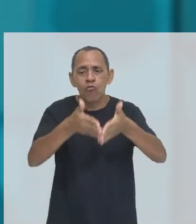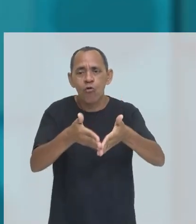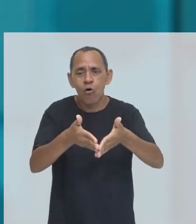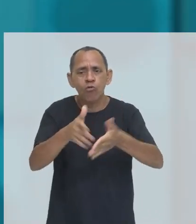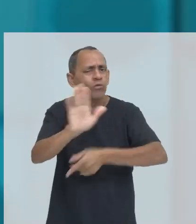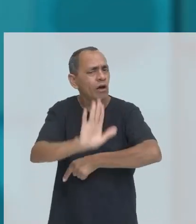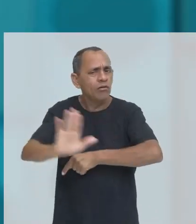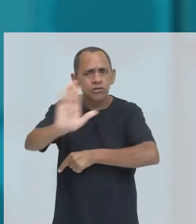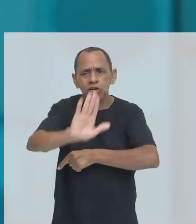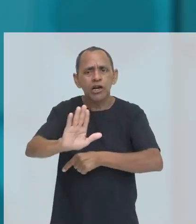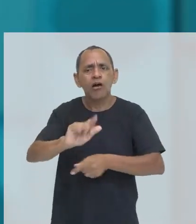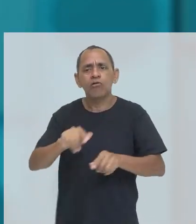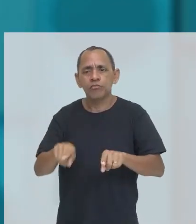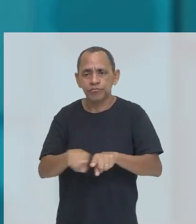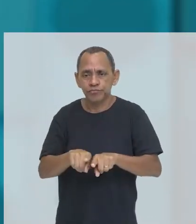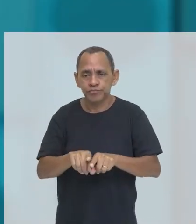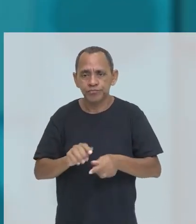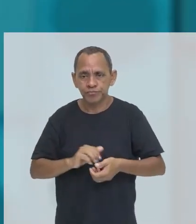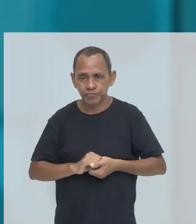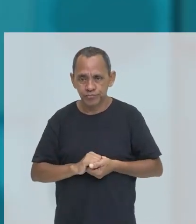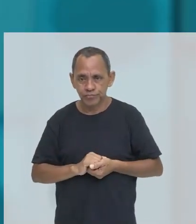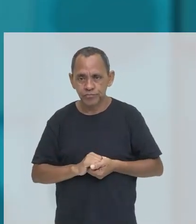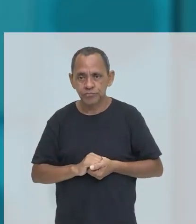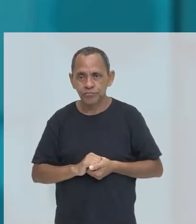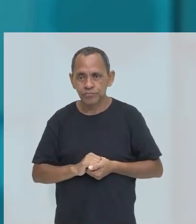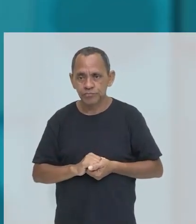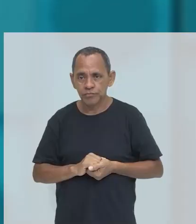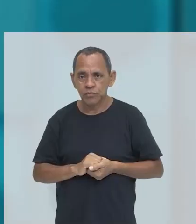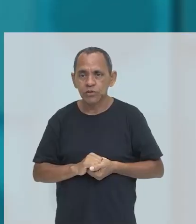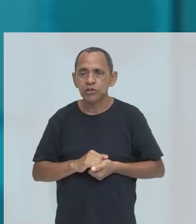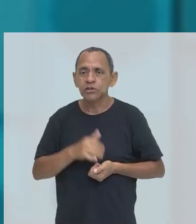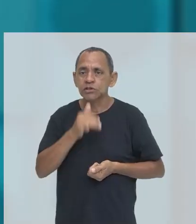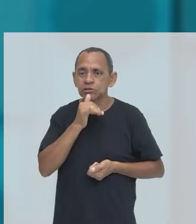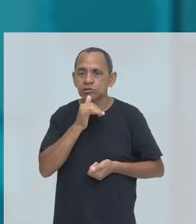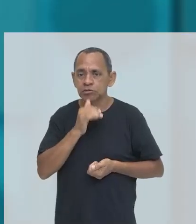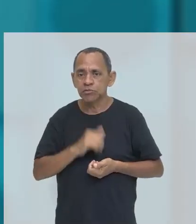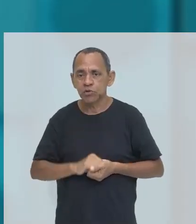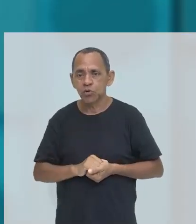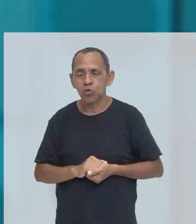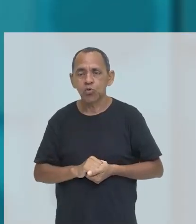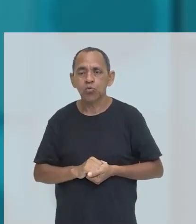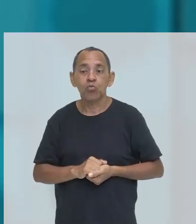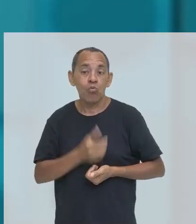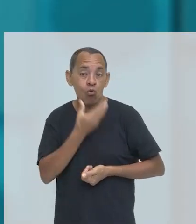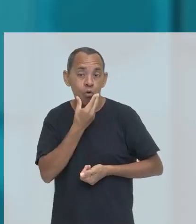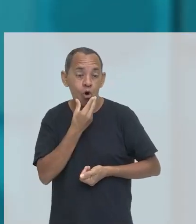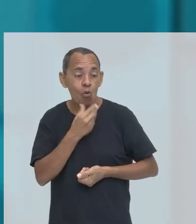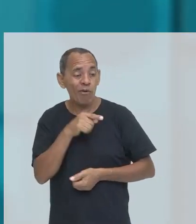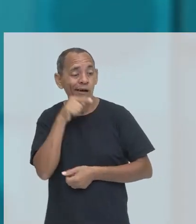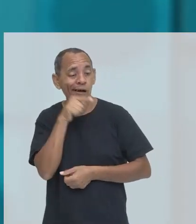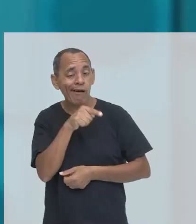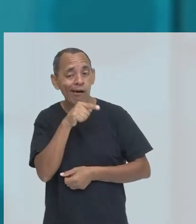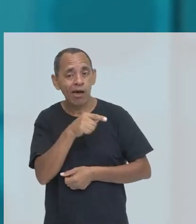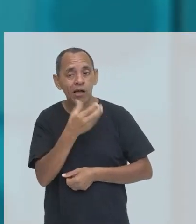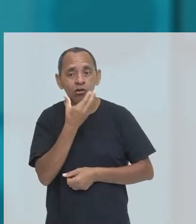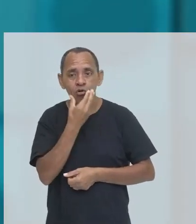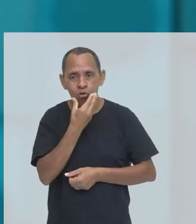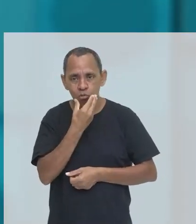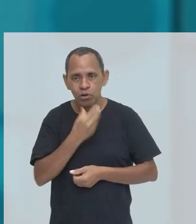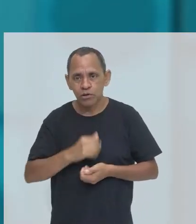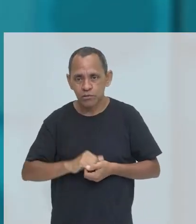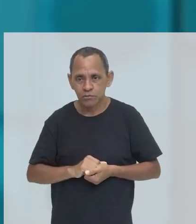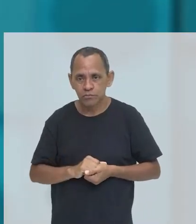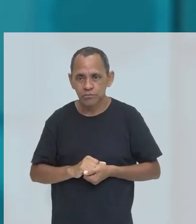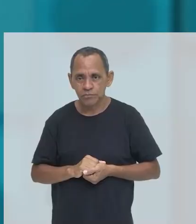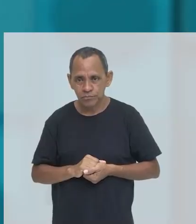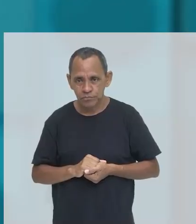né? Um exemplo bem clássico. Quando eu digo assim, the man, eu estou dizendo o homem, aquele homem específico. Dentre todos os